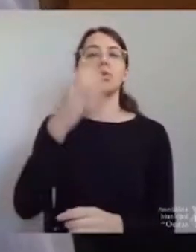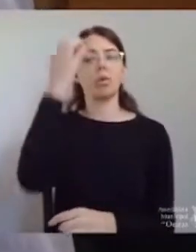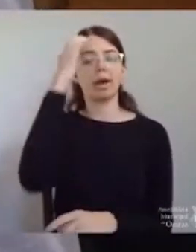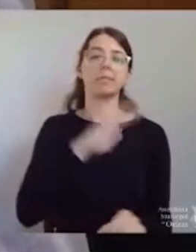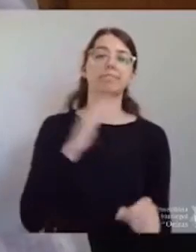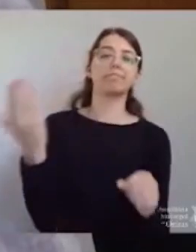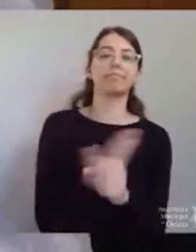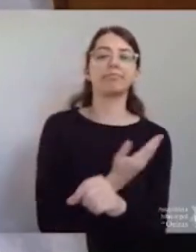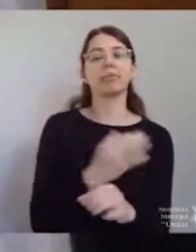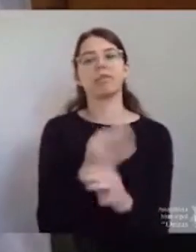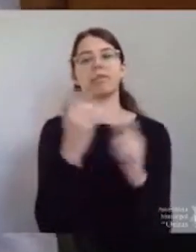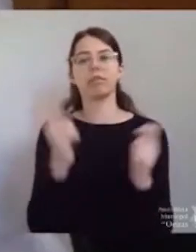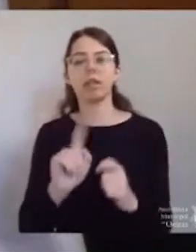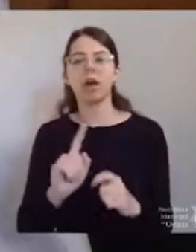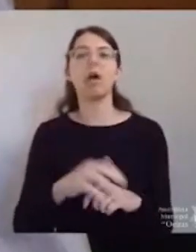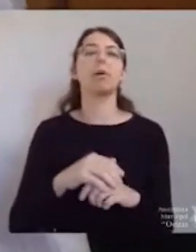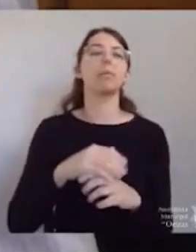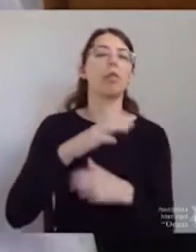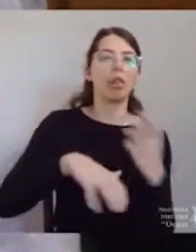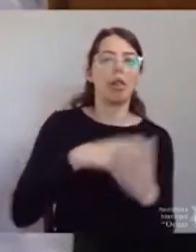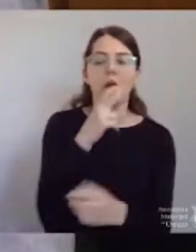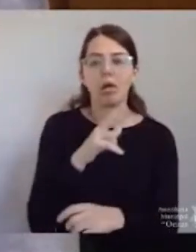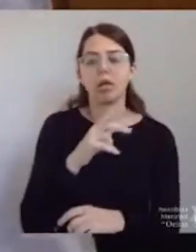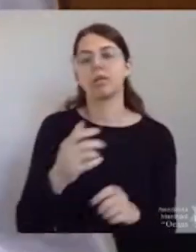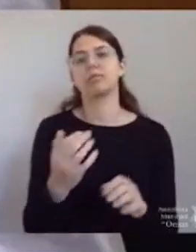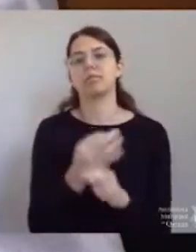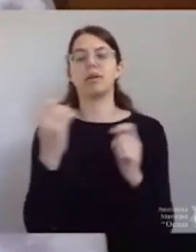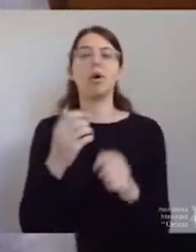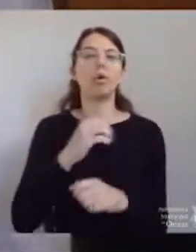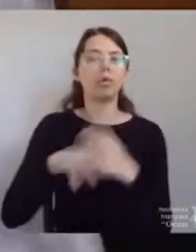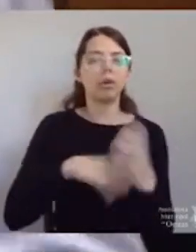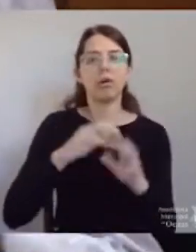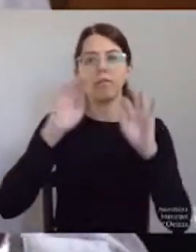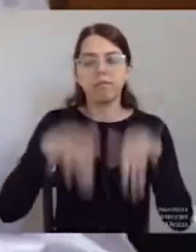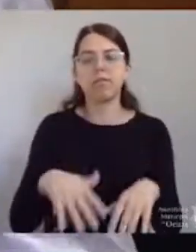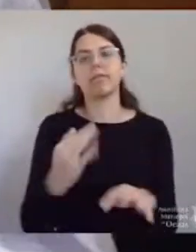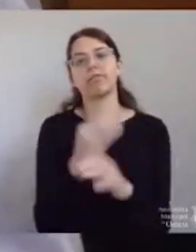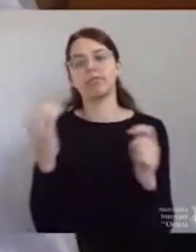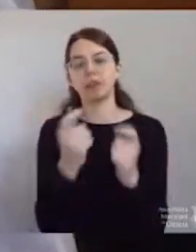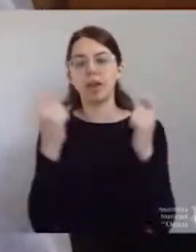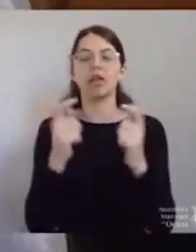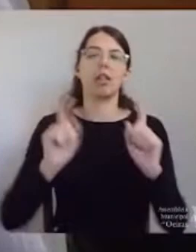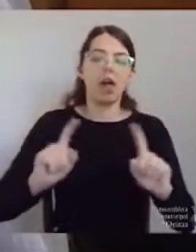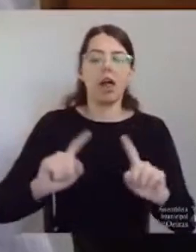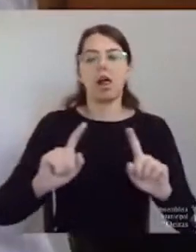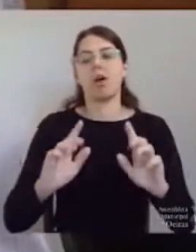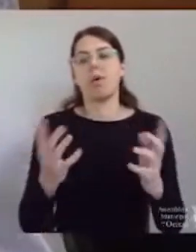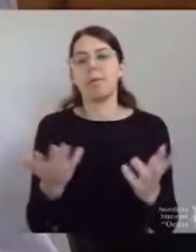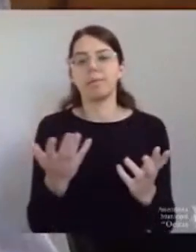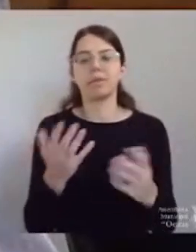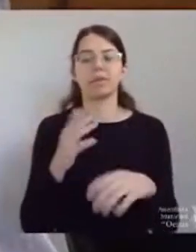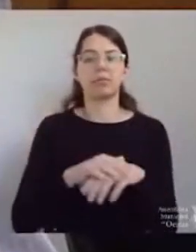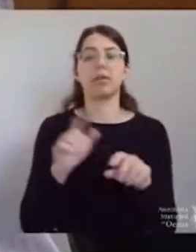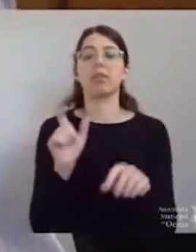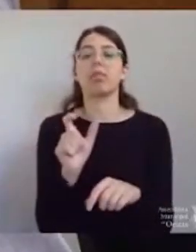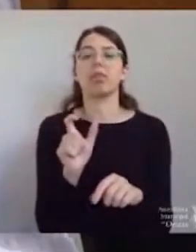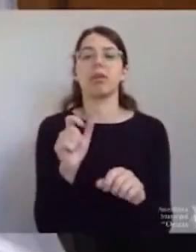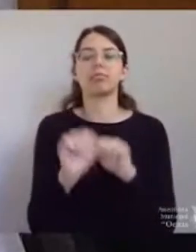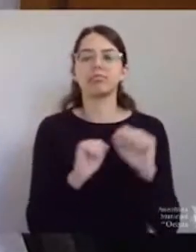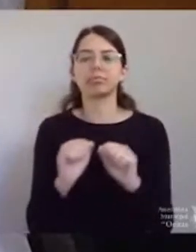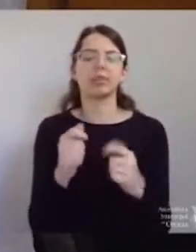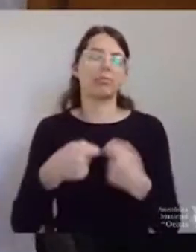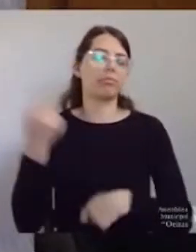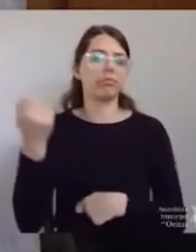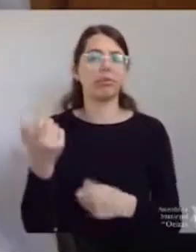depois o terror, nem a libertação do terror, nem o diabo, assim, de todo o Terminador, até porque eles tinham uma terminologia. Não tem sentido.